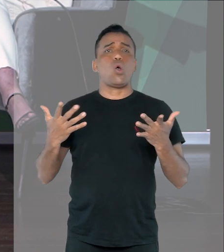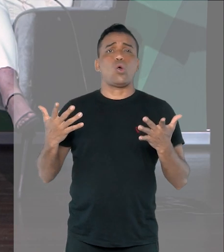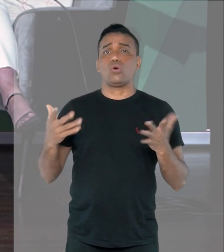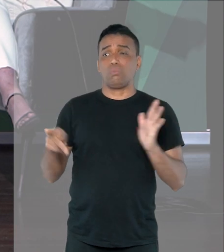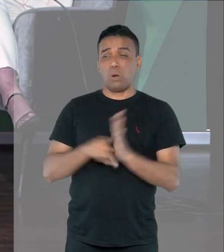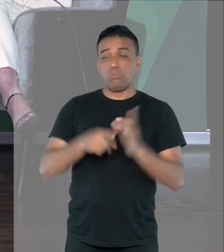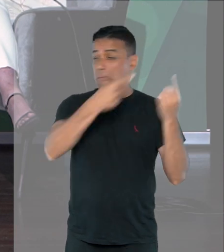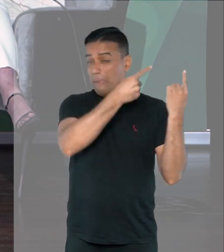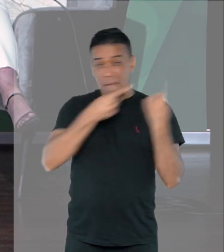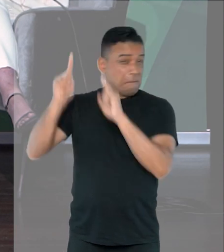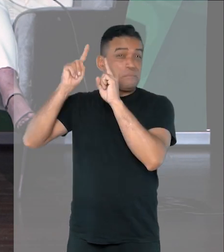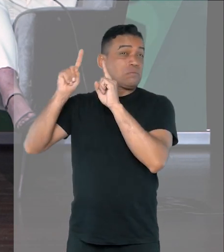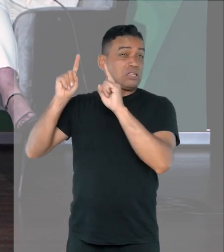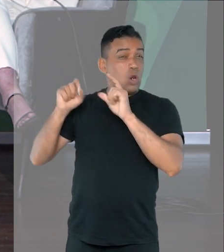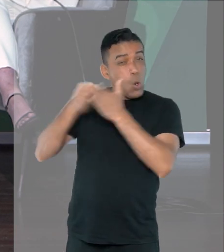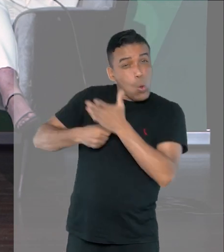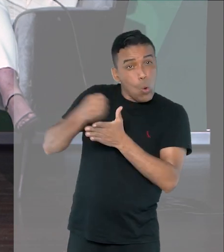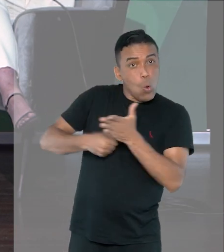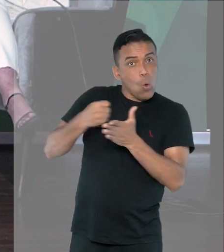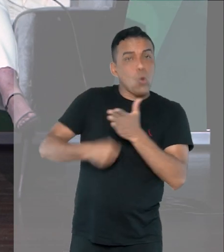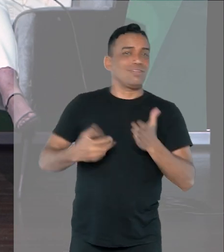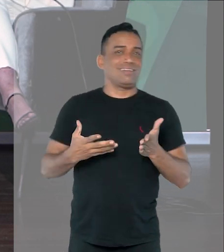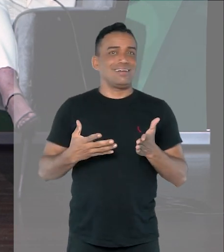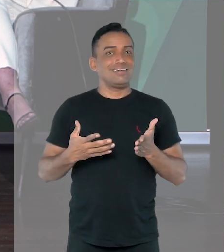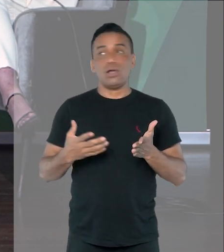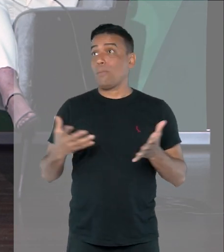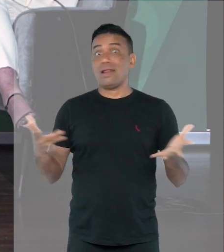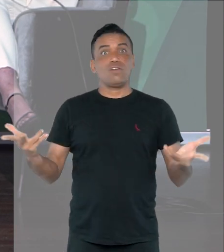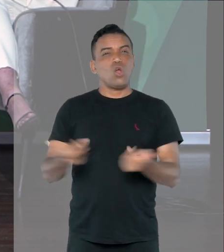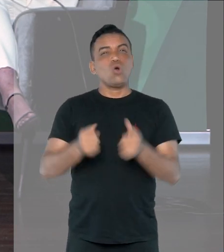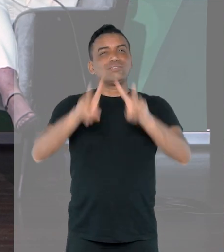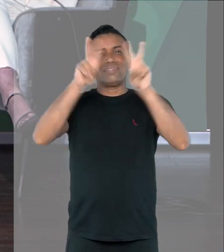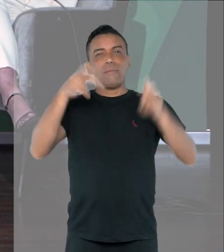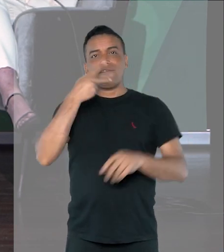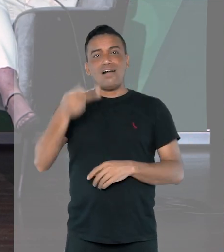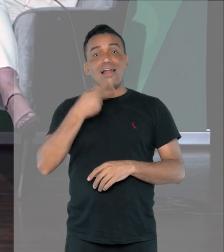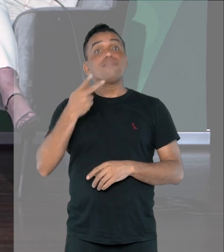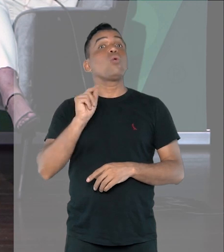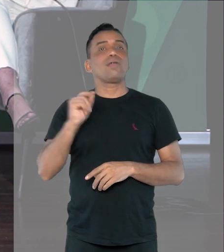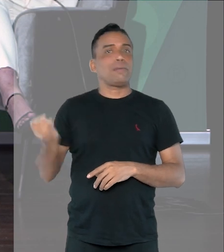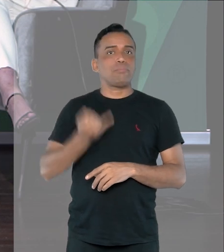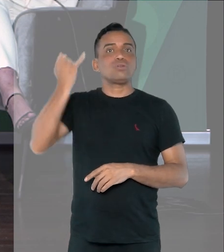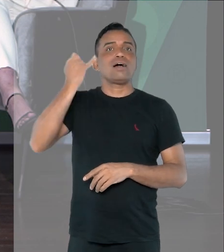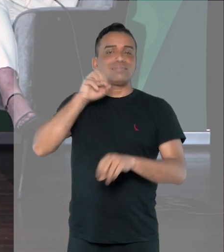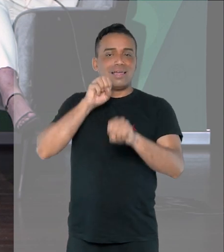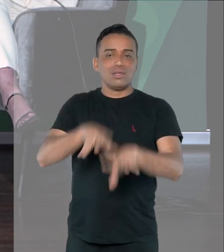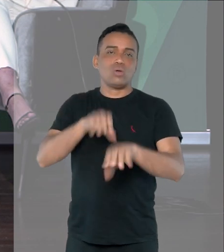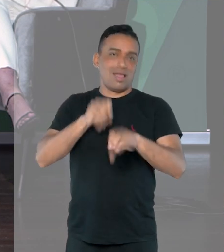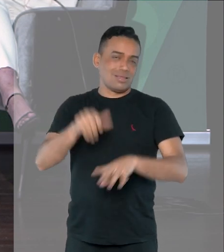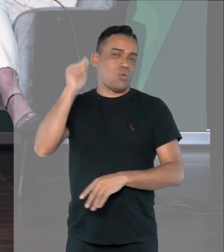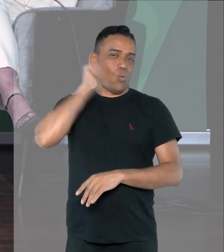que travaram, mas que falaram de uma coisa espetacular, que eu faço questão de te dizer o que é, da importância da educação da